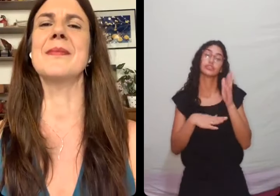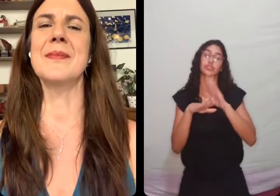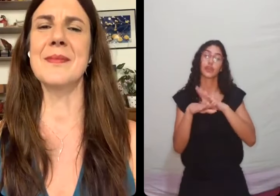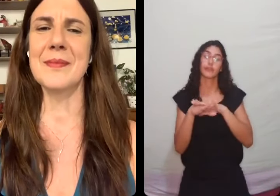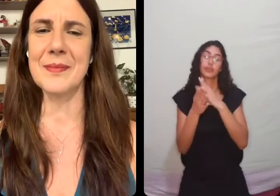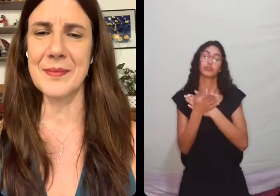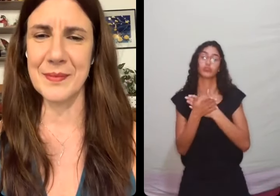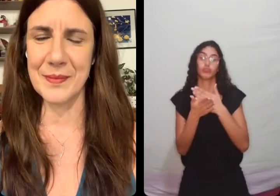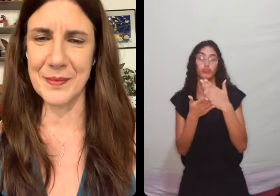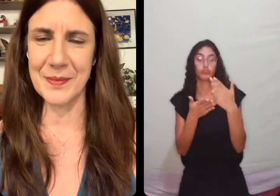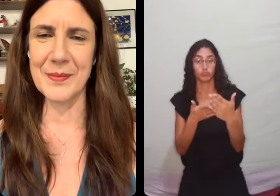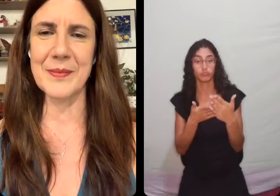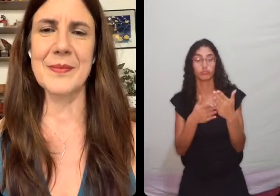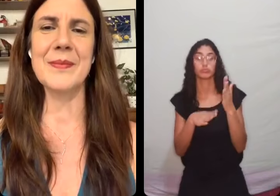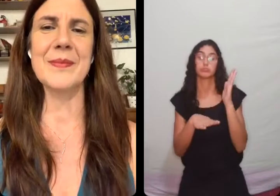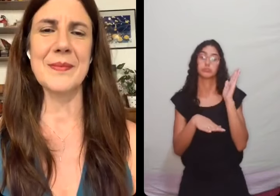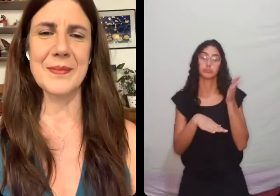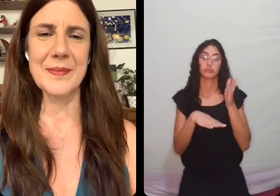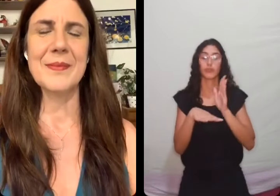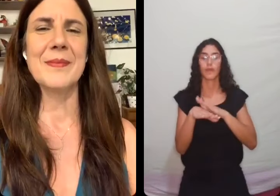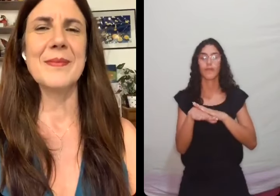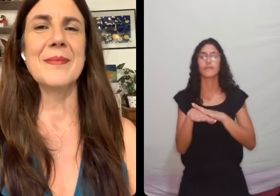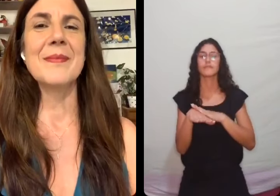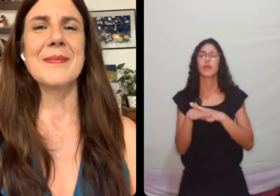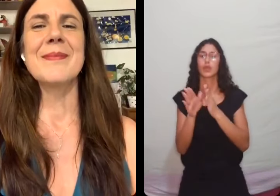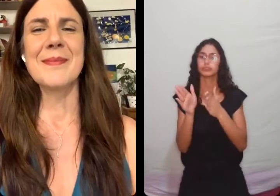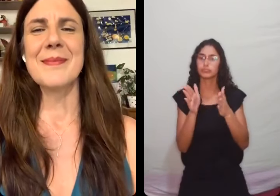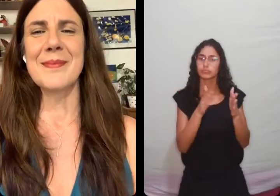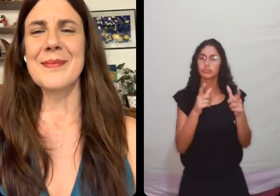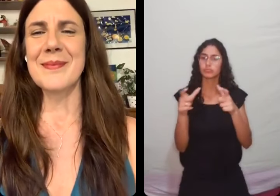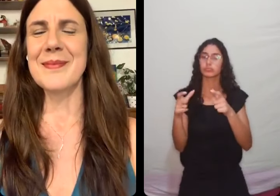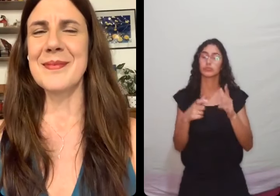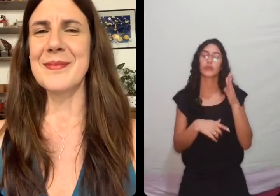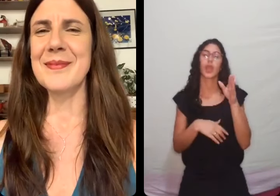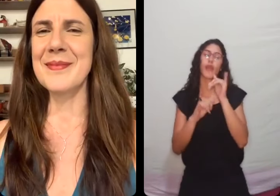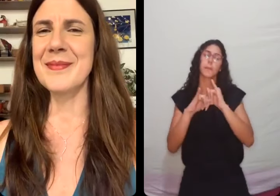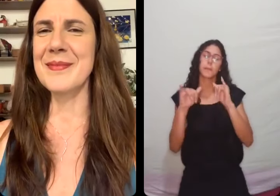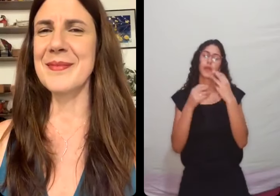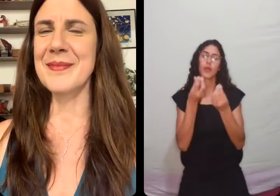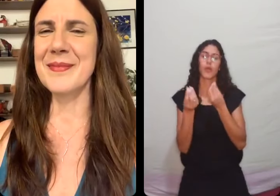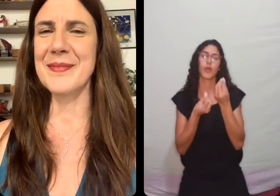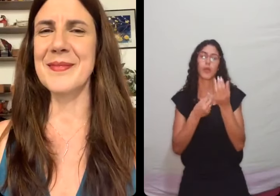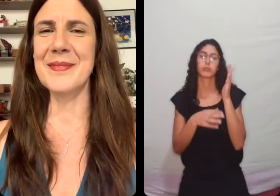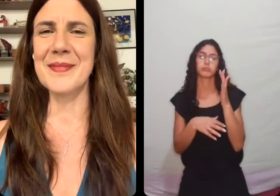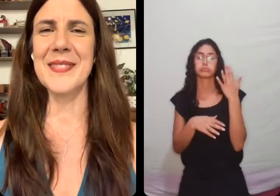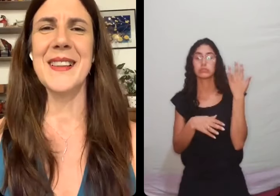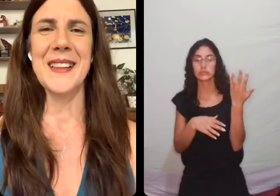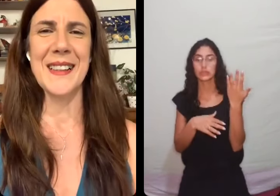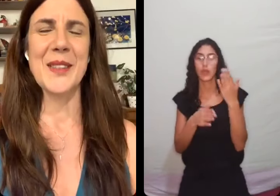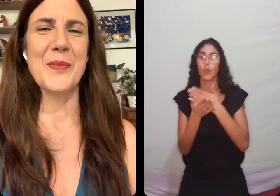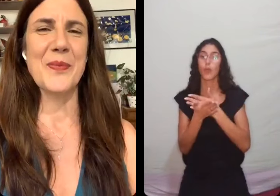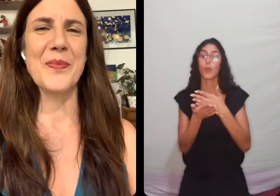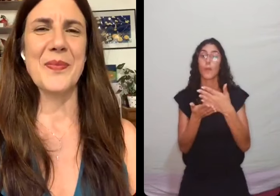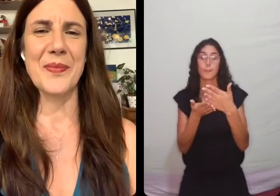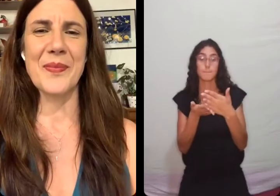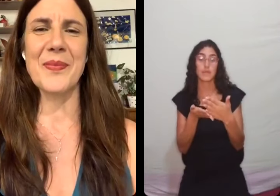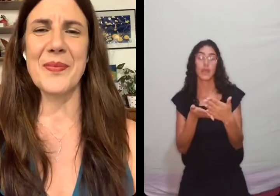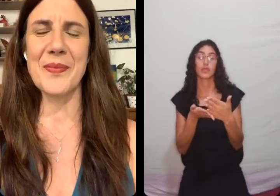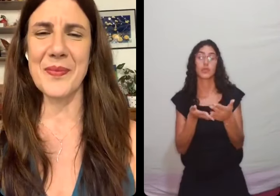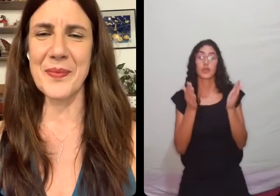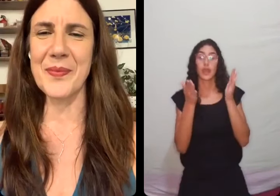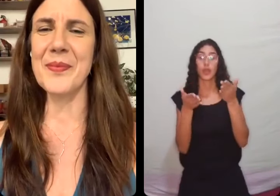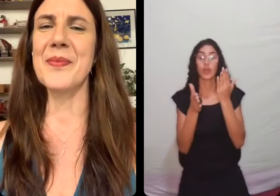fez a temporada em alguns lugares. Queria que você fosse contando como que foi esse início, né? Que agora encerra essa